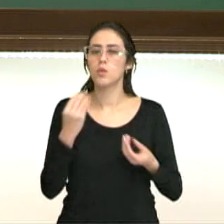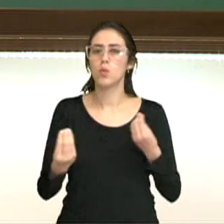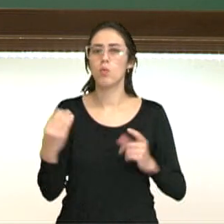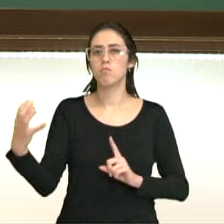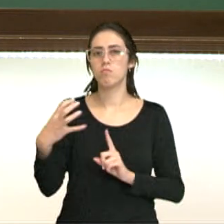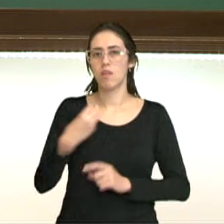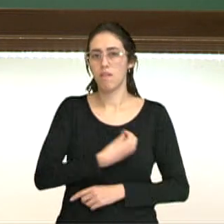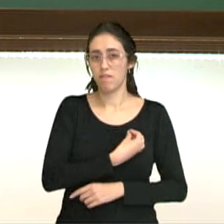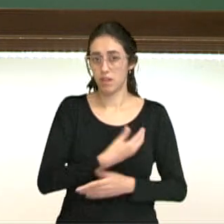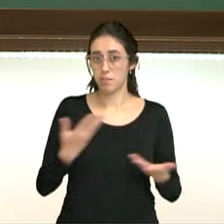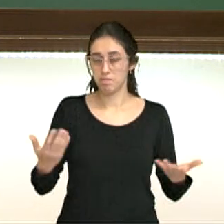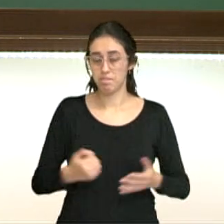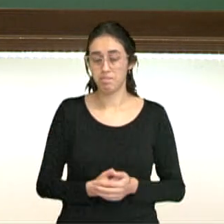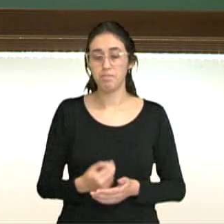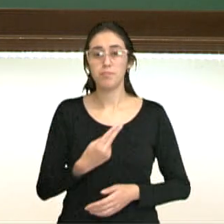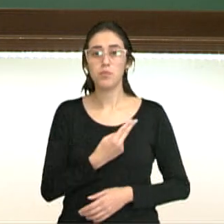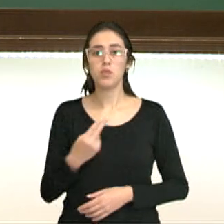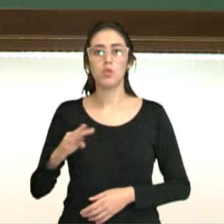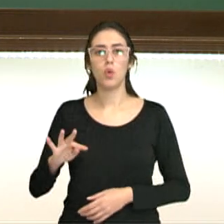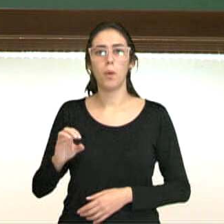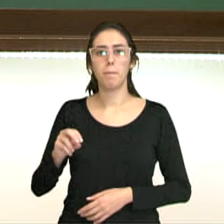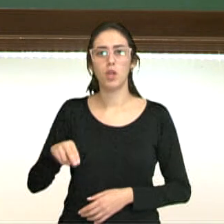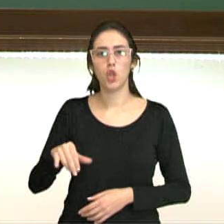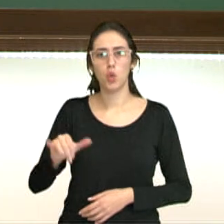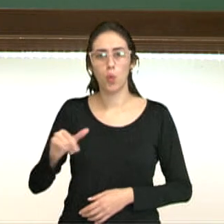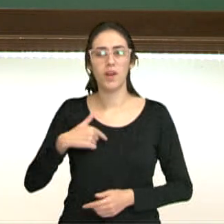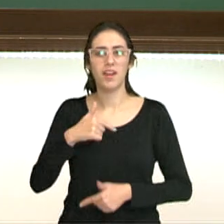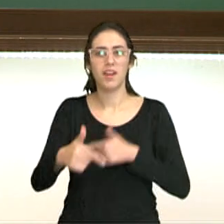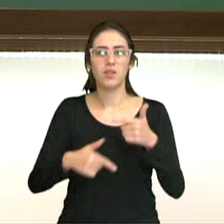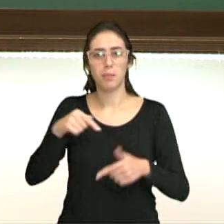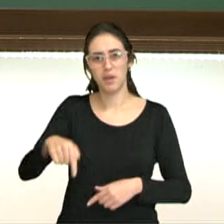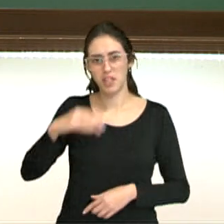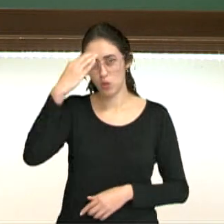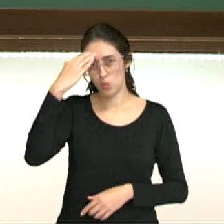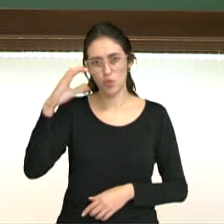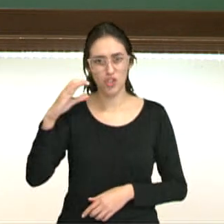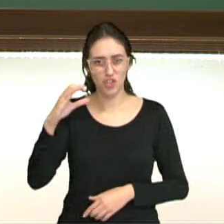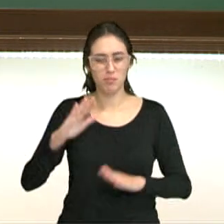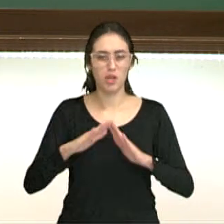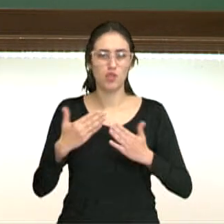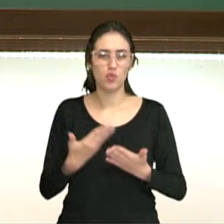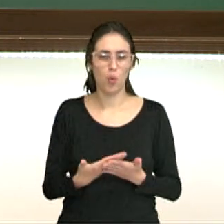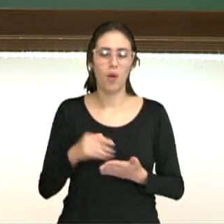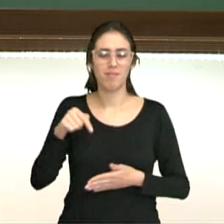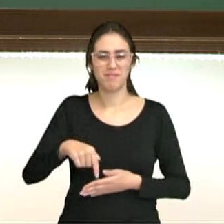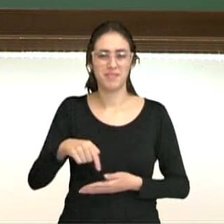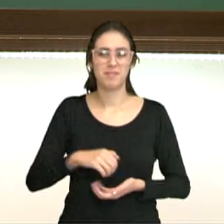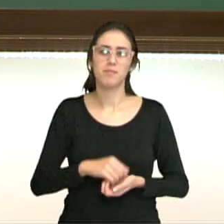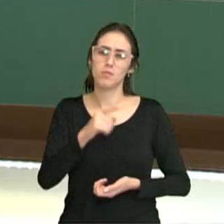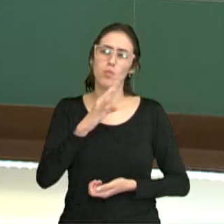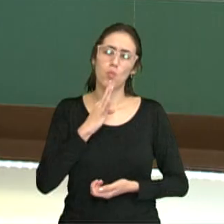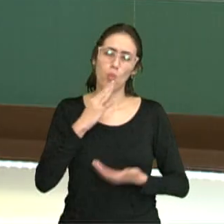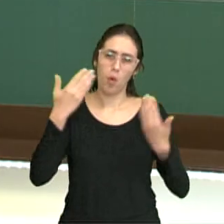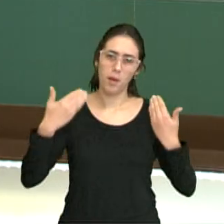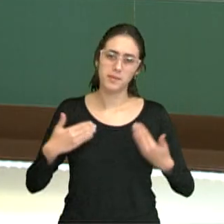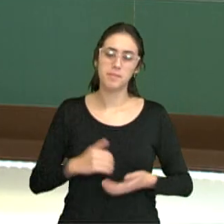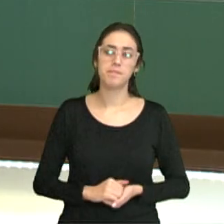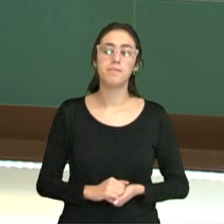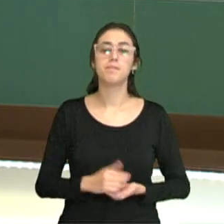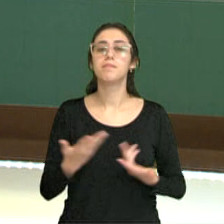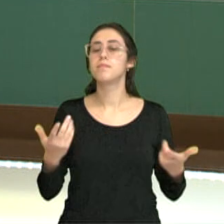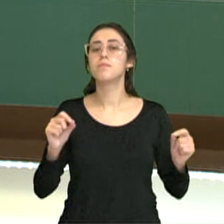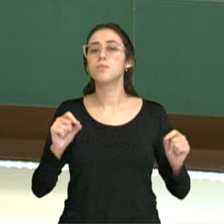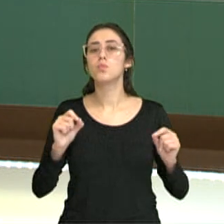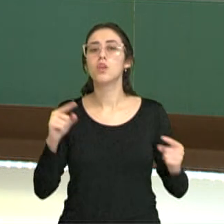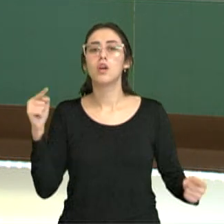nossa vida. Eu sou o professor Tony, trabalho aqui em Curitiba no Colégio Estadual do Paraná, que vocês já me conhecem nos outros vídeos. Então, quais são